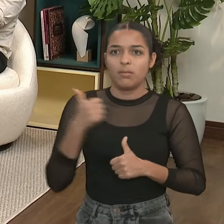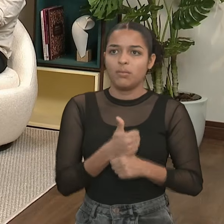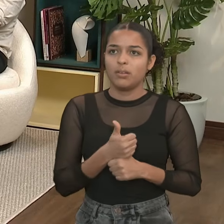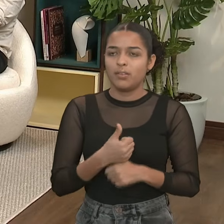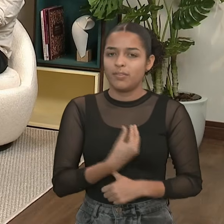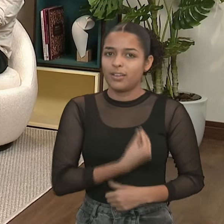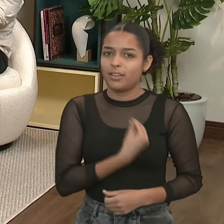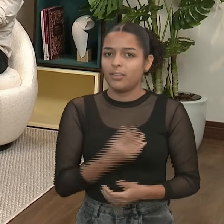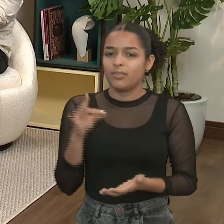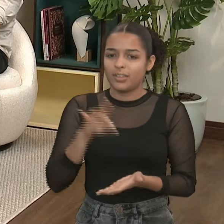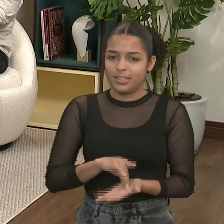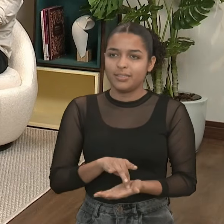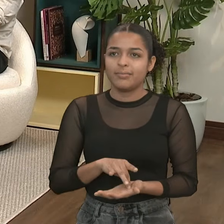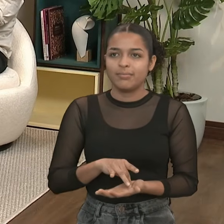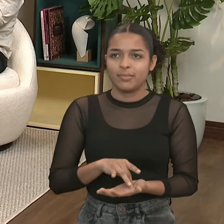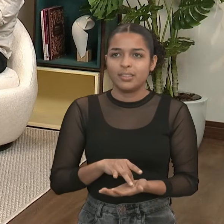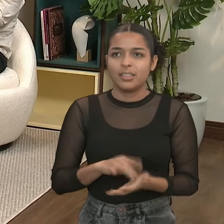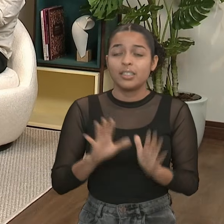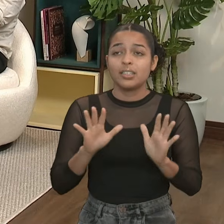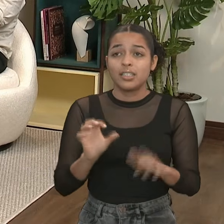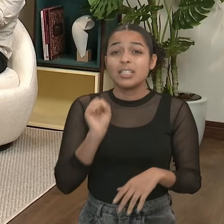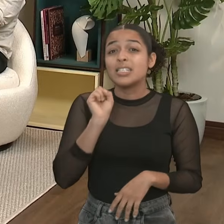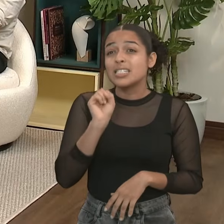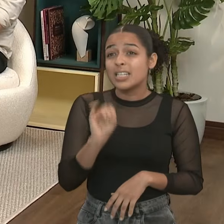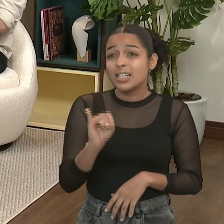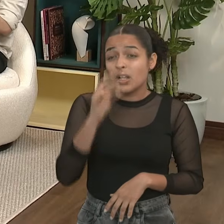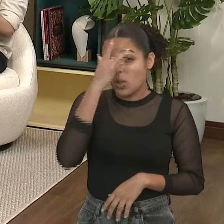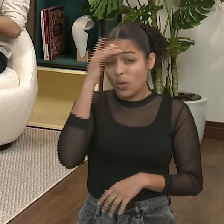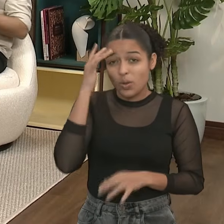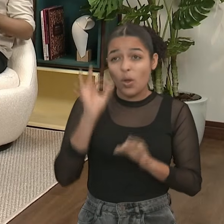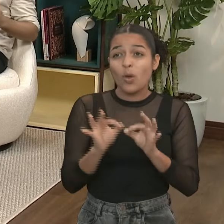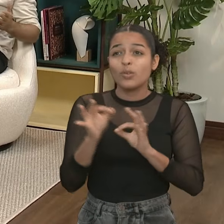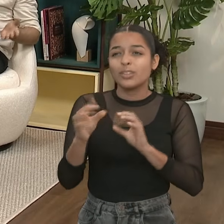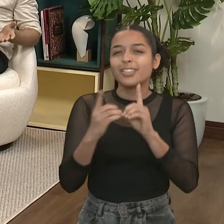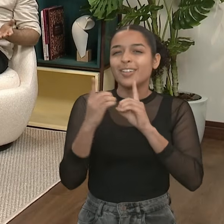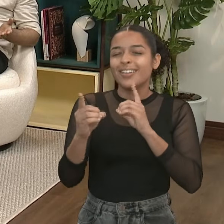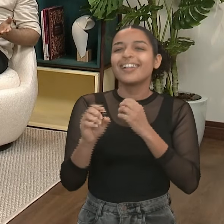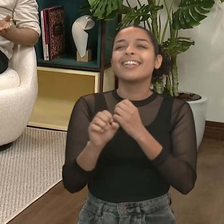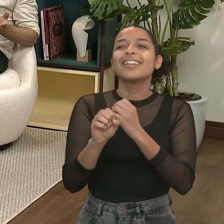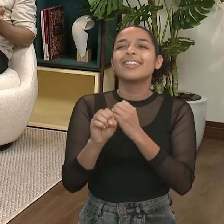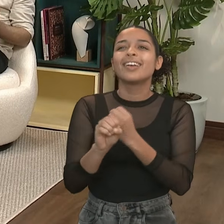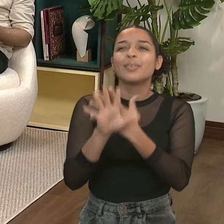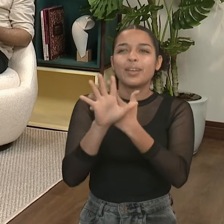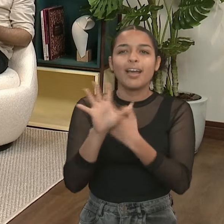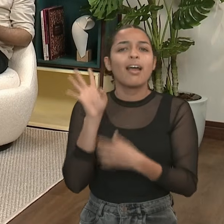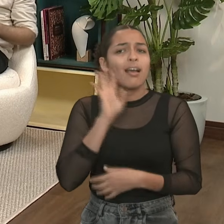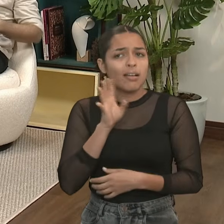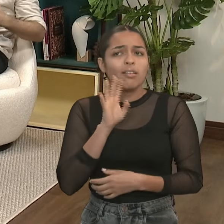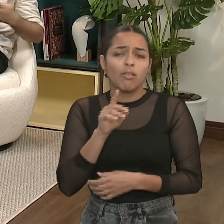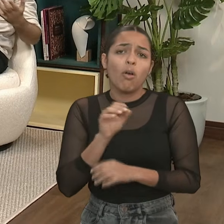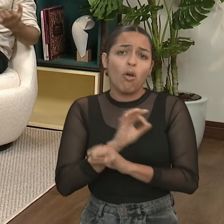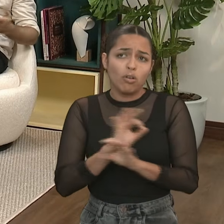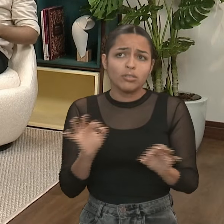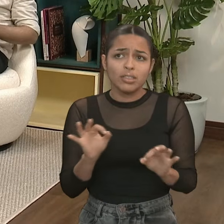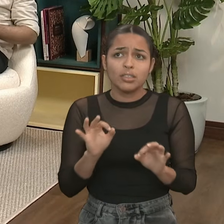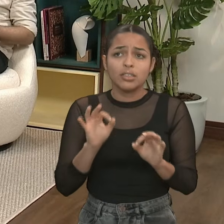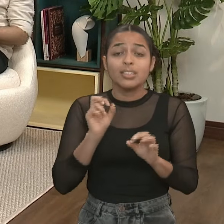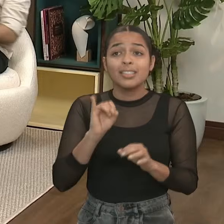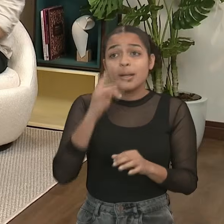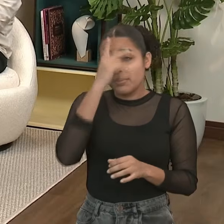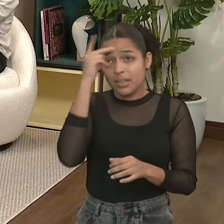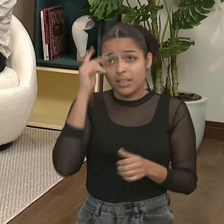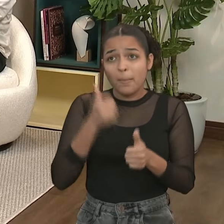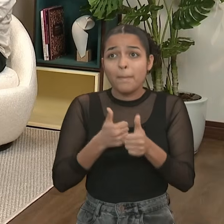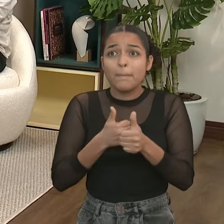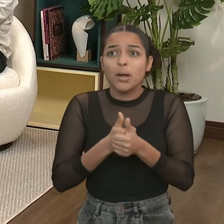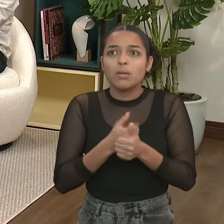essa pessoa está distante e é possível você ter esse contato, não desprezando quem de fato está perto, e se você estiver numa reunião, e